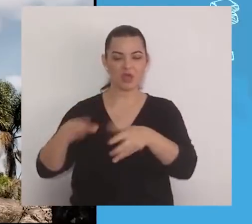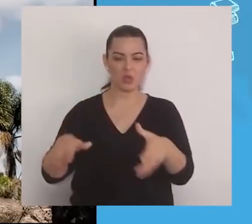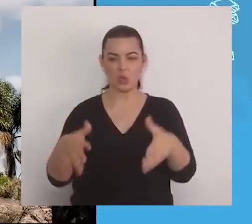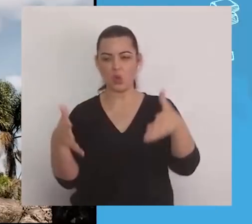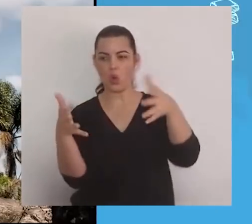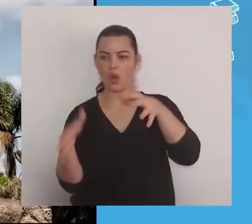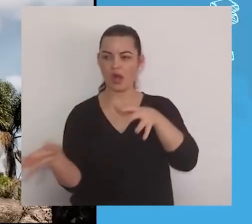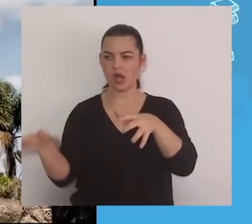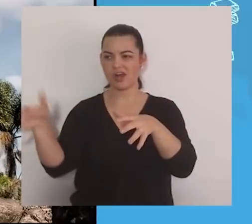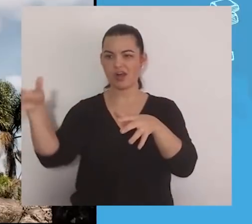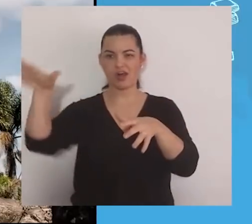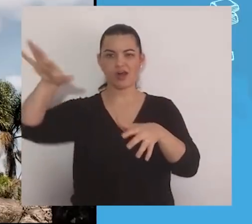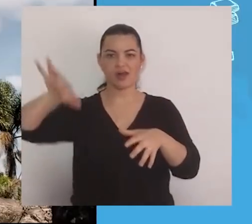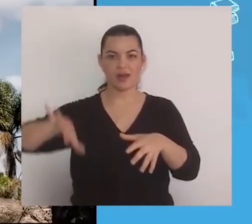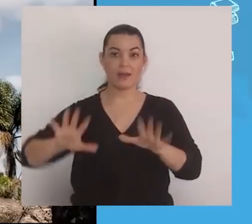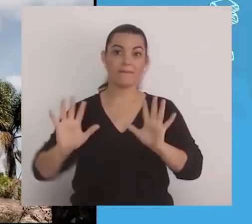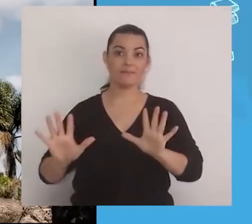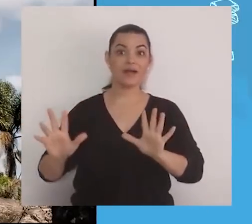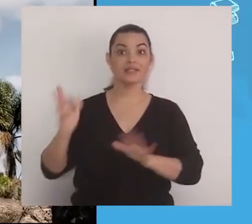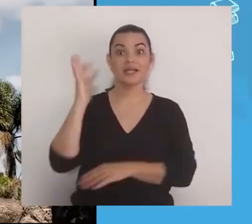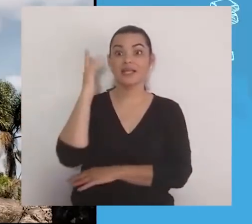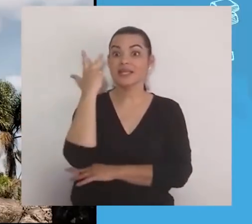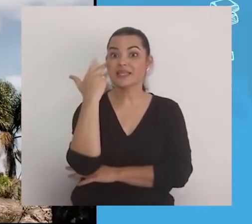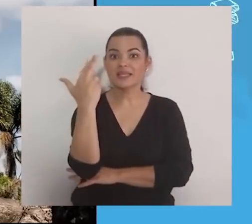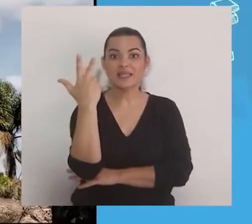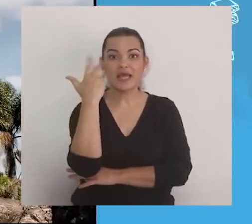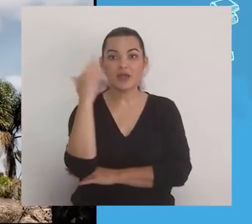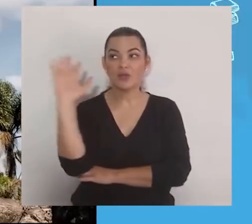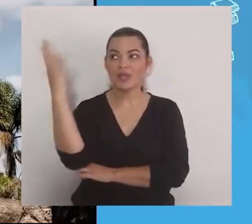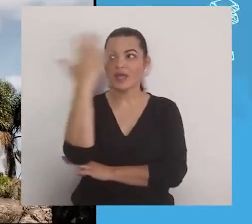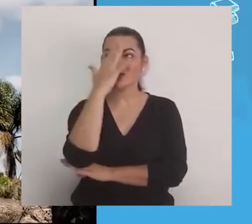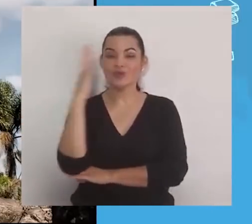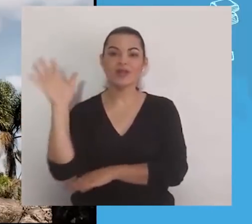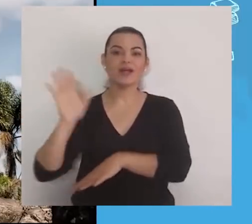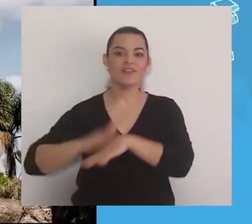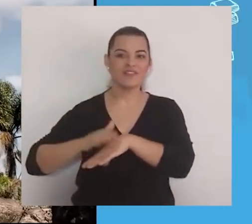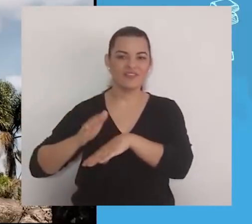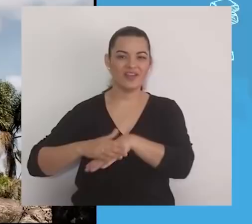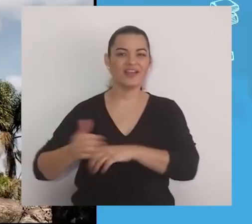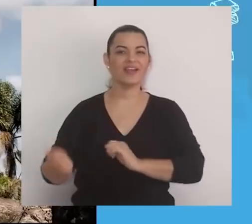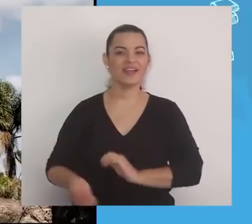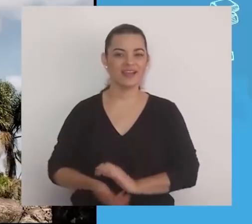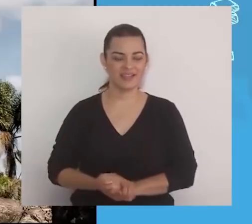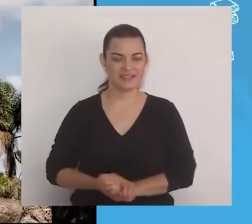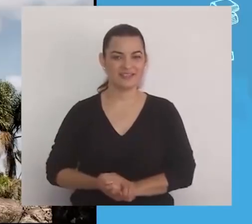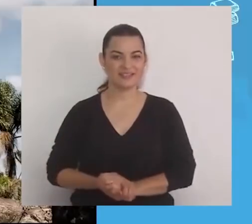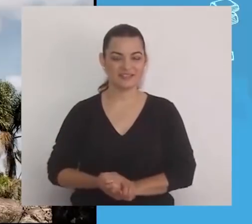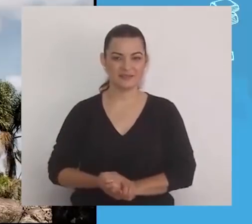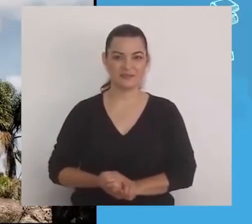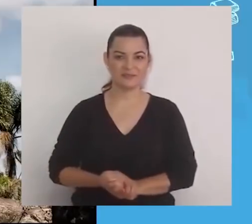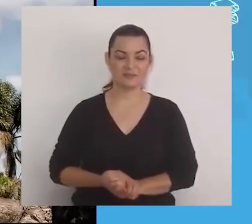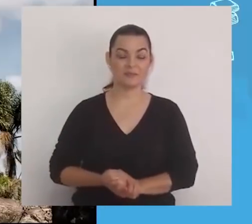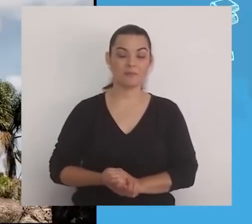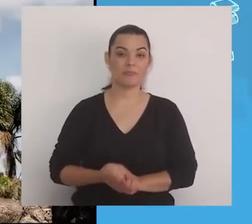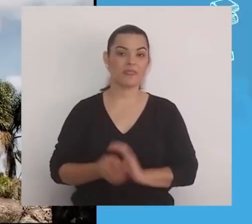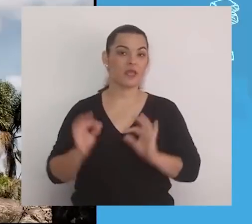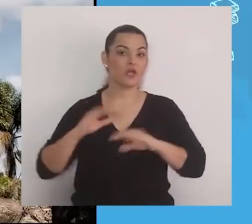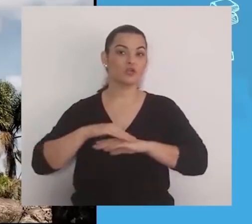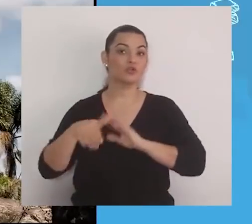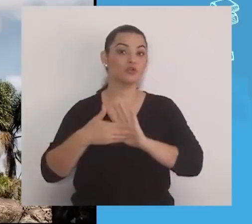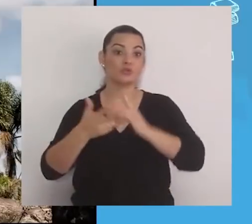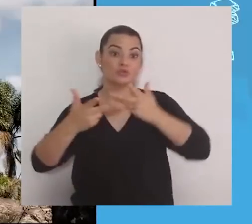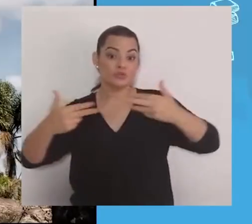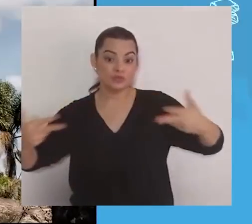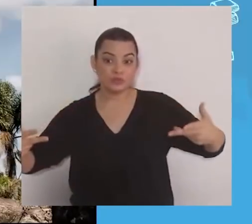Isso significa, turminha, que há muitos e muitos e muitos milhões de anos atrás, o tempo foi passando, o vento